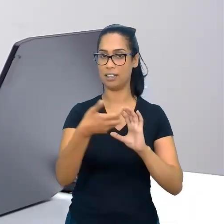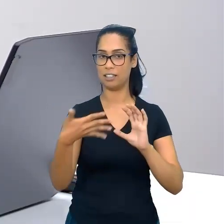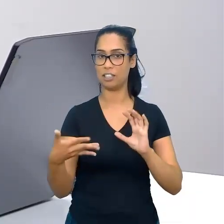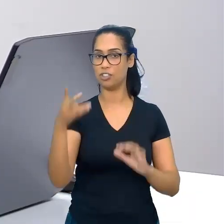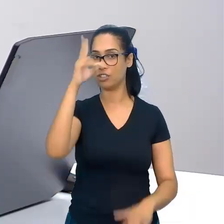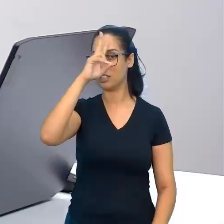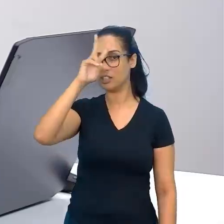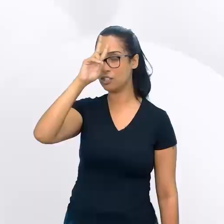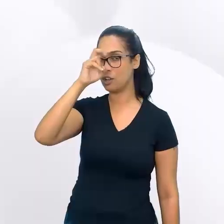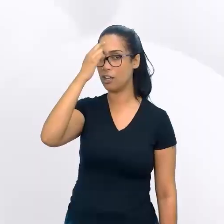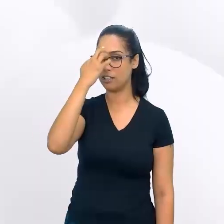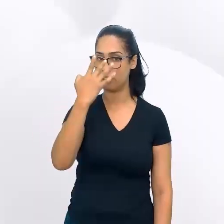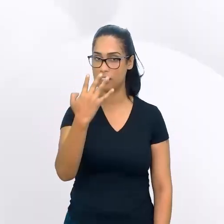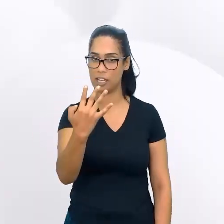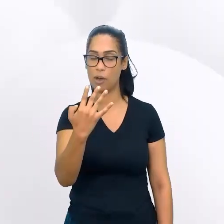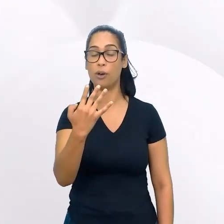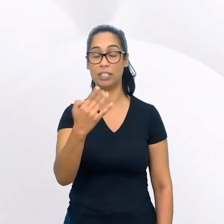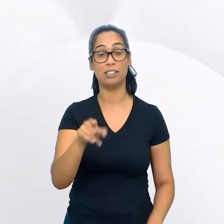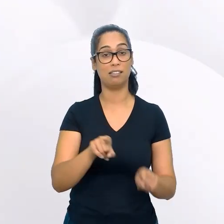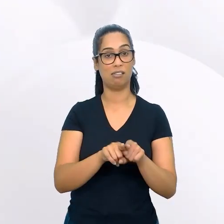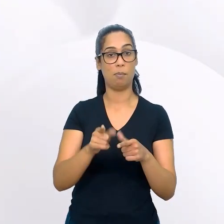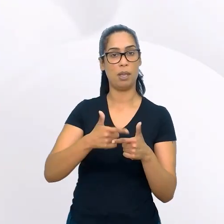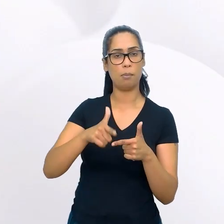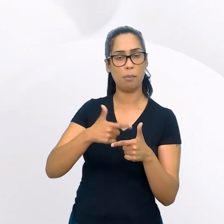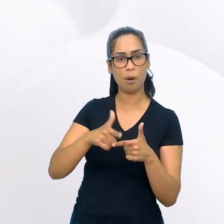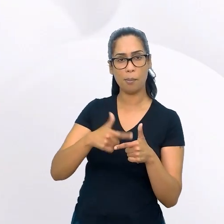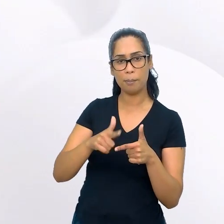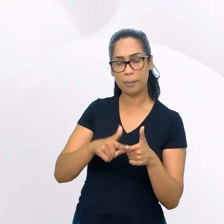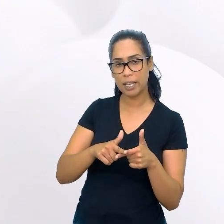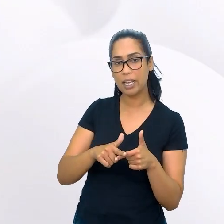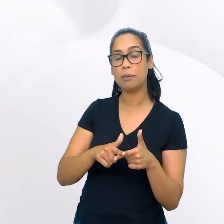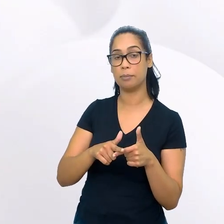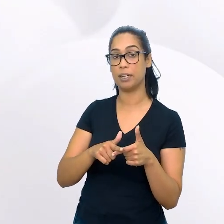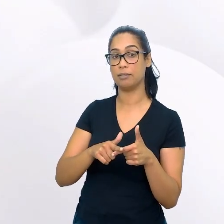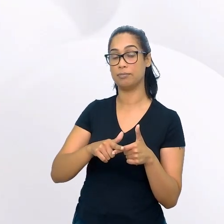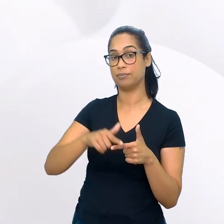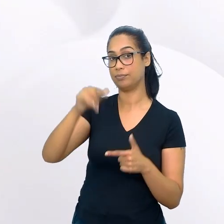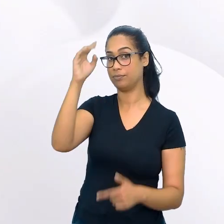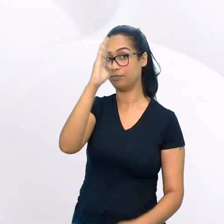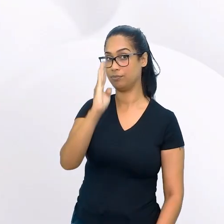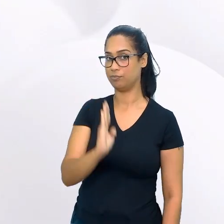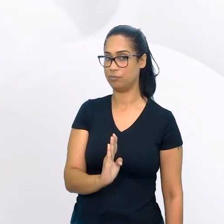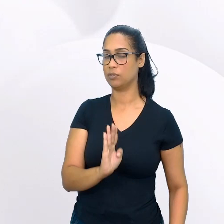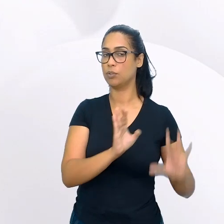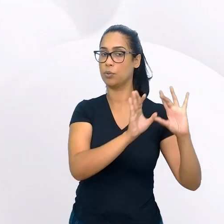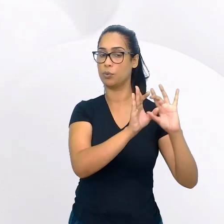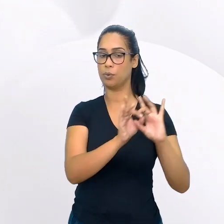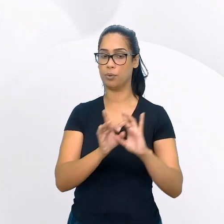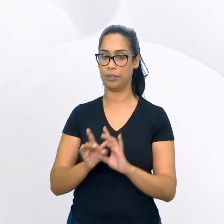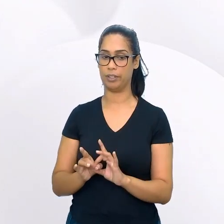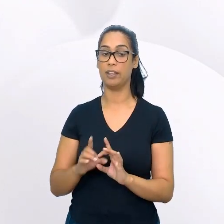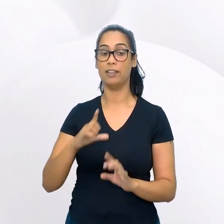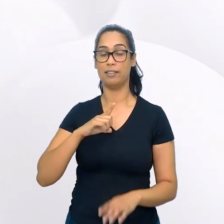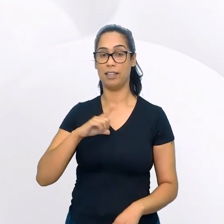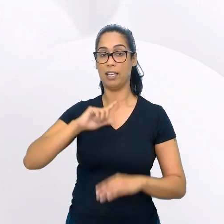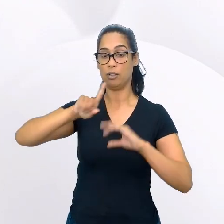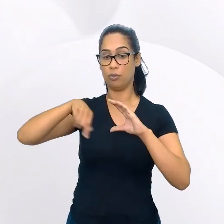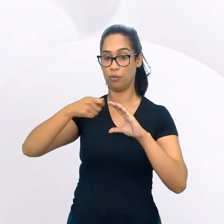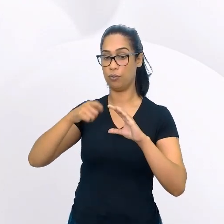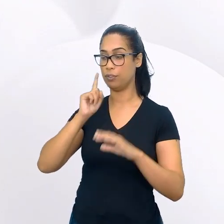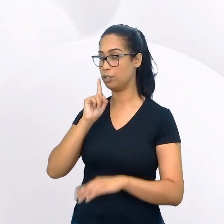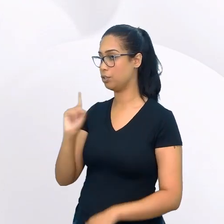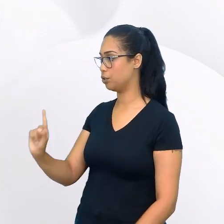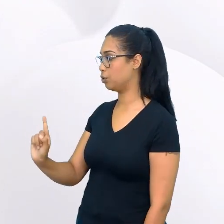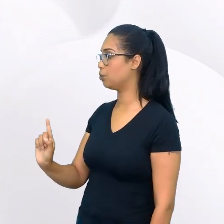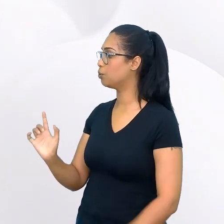problema no contexto brasileiro temos também um vídeo que está disponível no YouTube